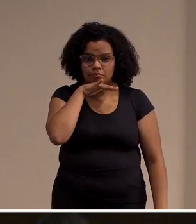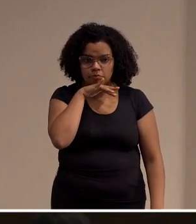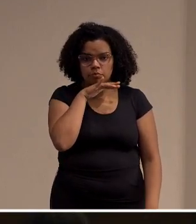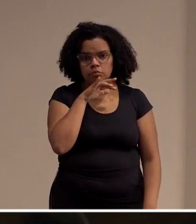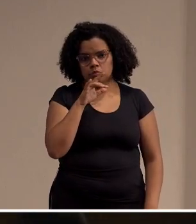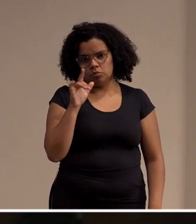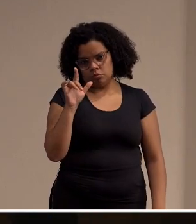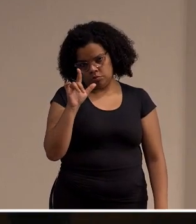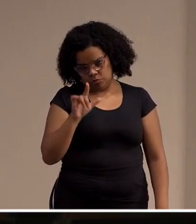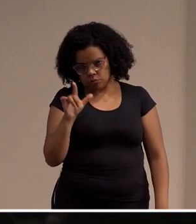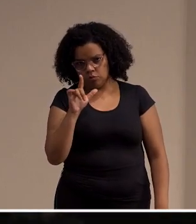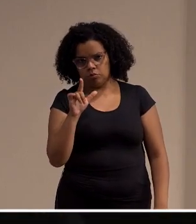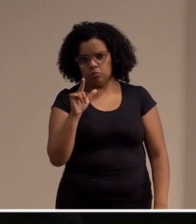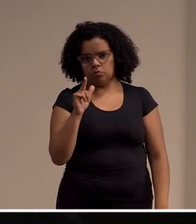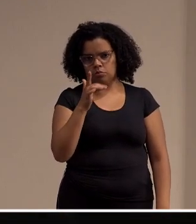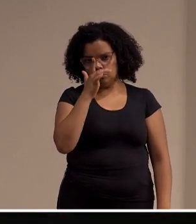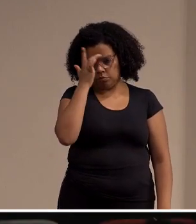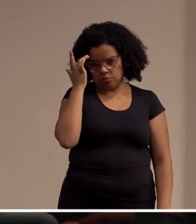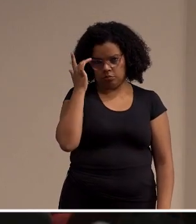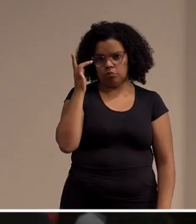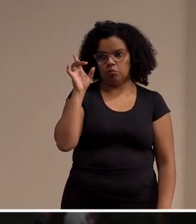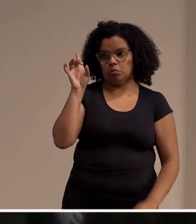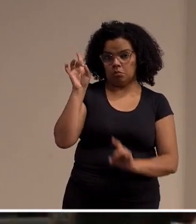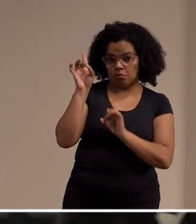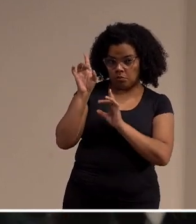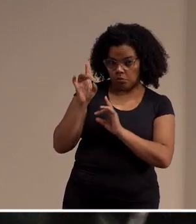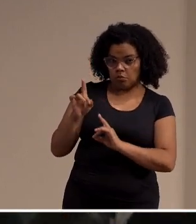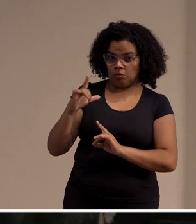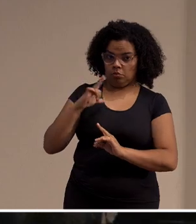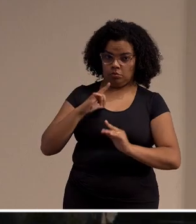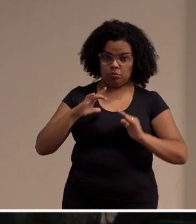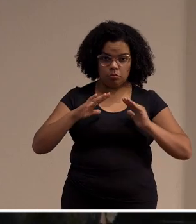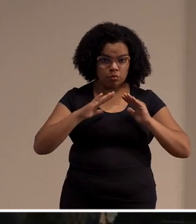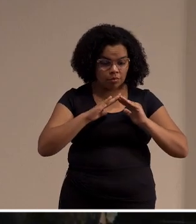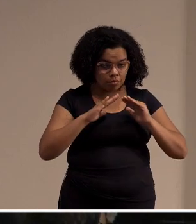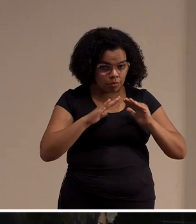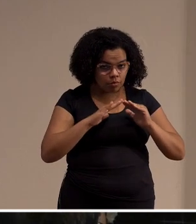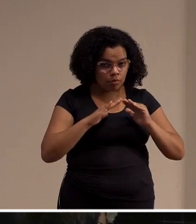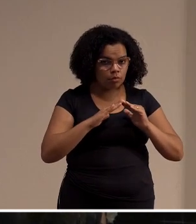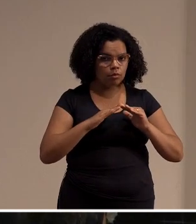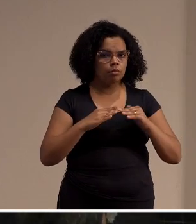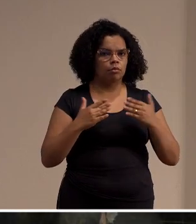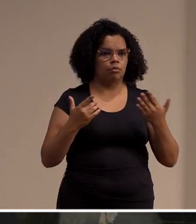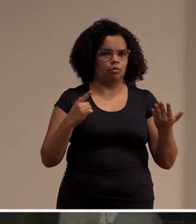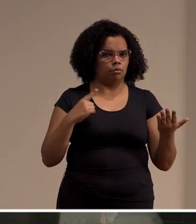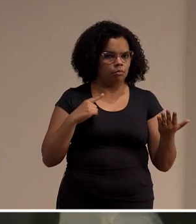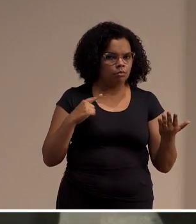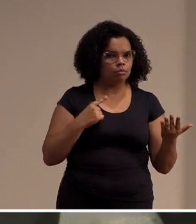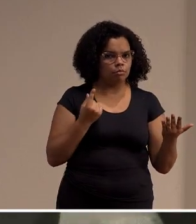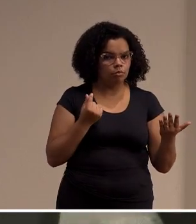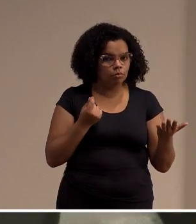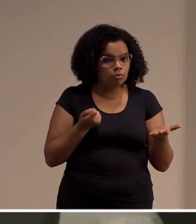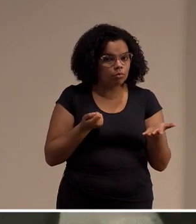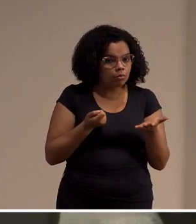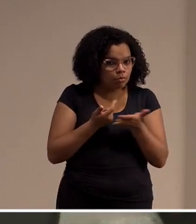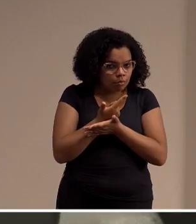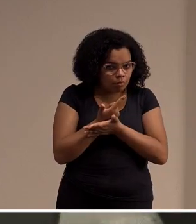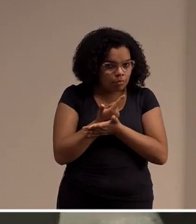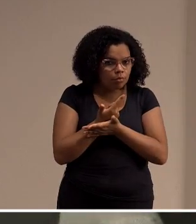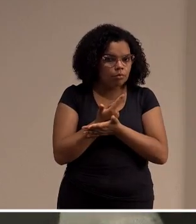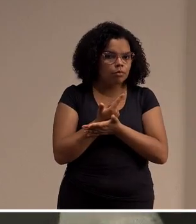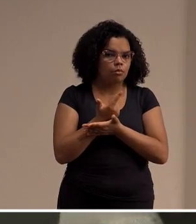isso, para um sujeito privilegiado como eu, que tinha uma casa para morar, etc., podia ficar lá e tinha dinheiro para pagar a comida, mas